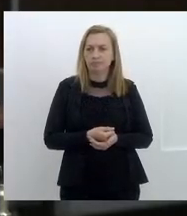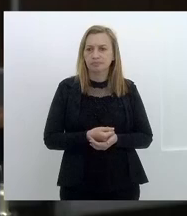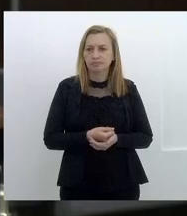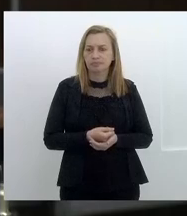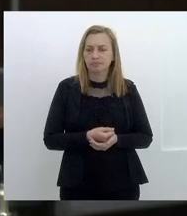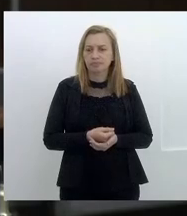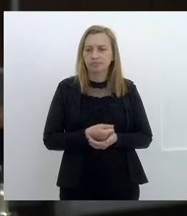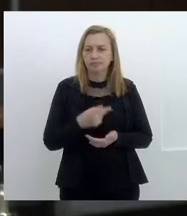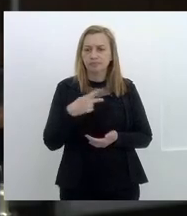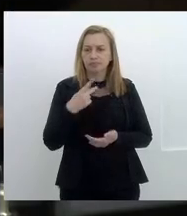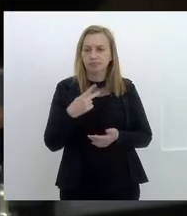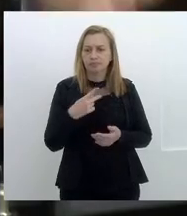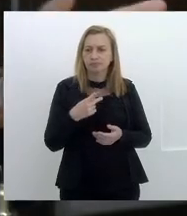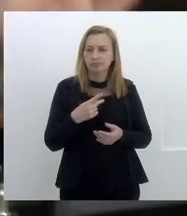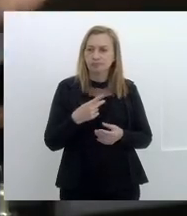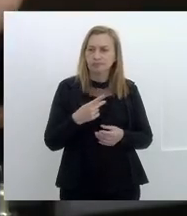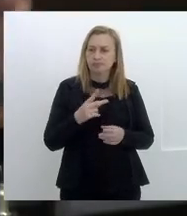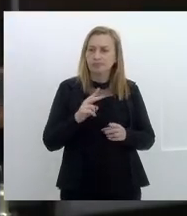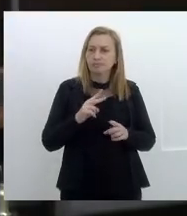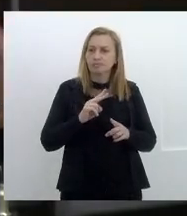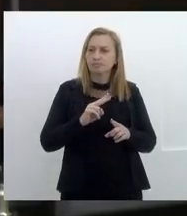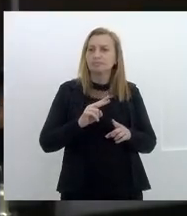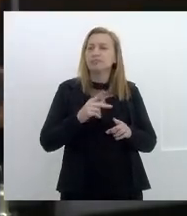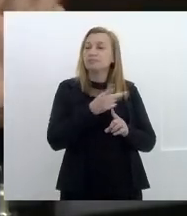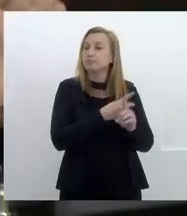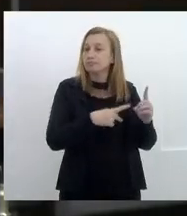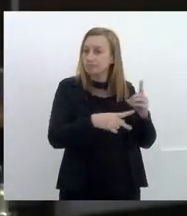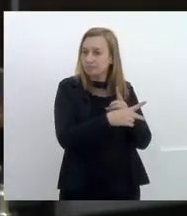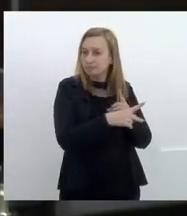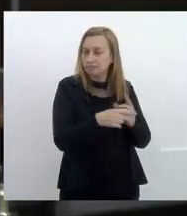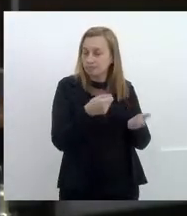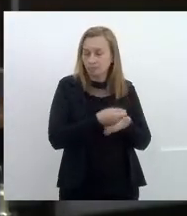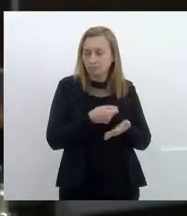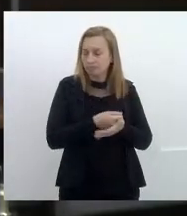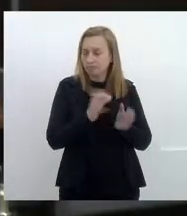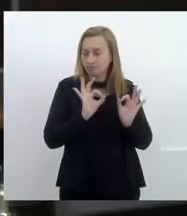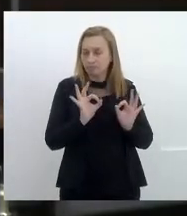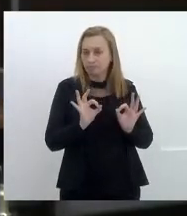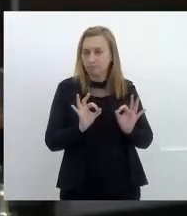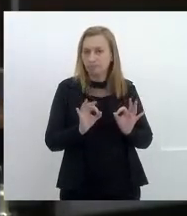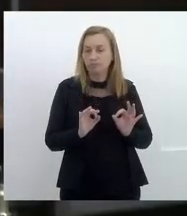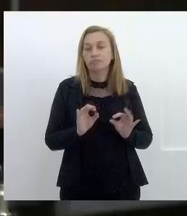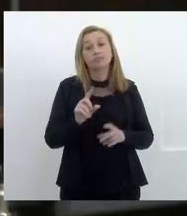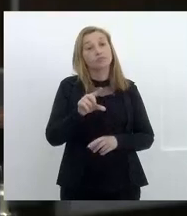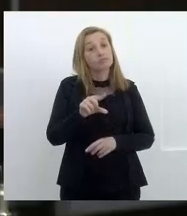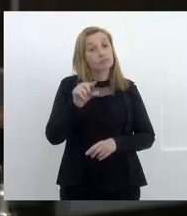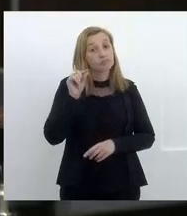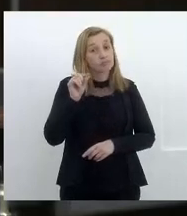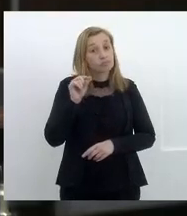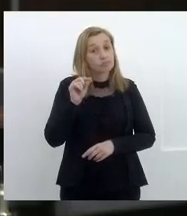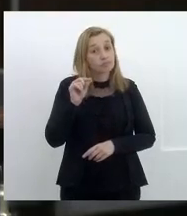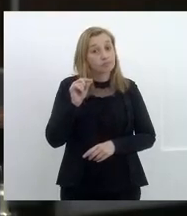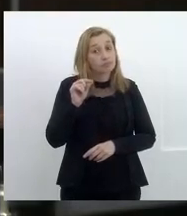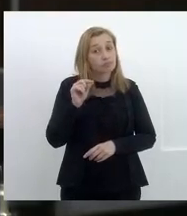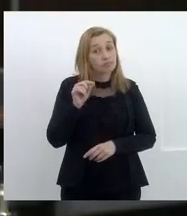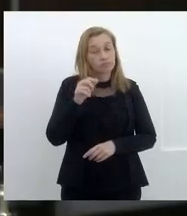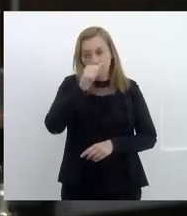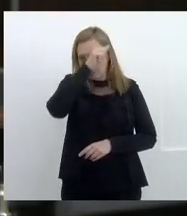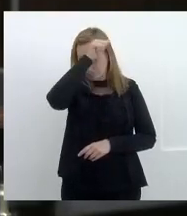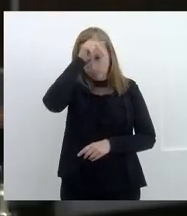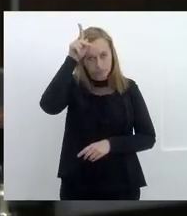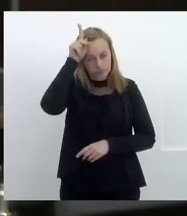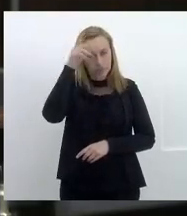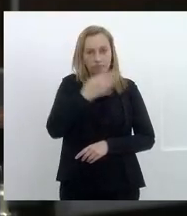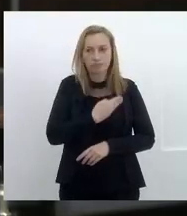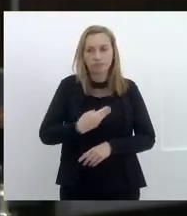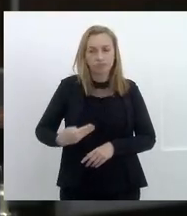do seu conteúdo nas previdências estaduais e municipais não obriga ela não obriga isso é decisão dos prefeitos